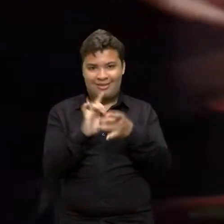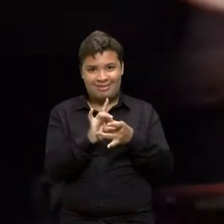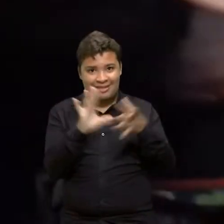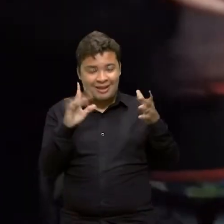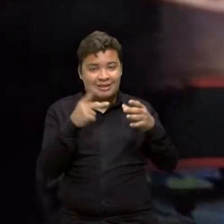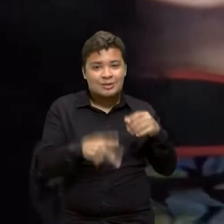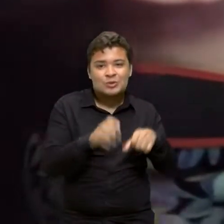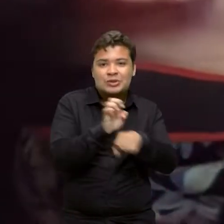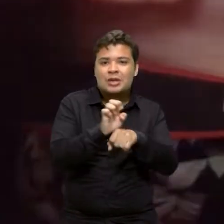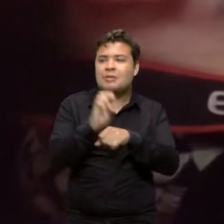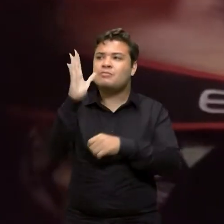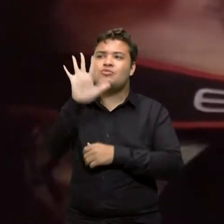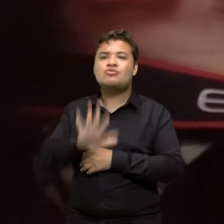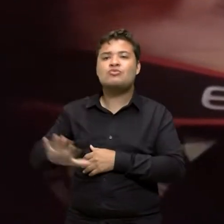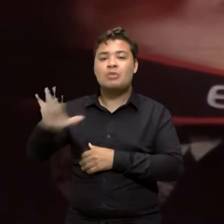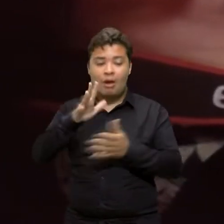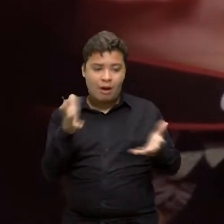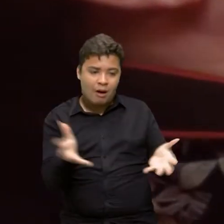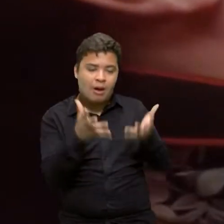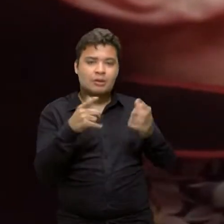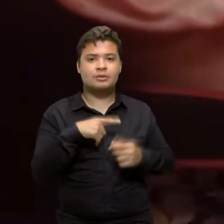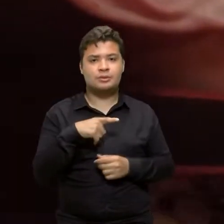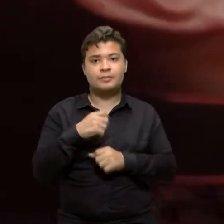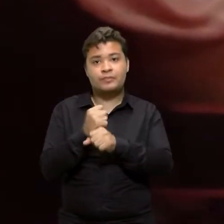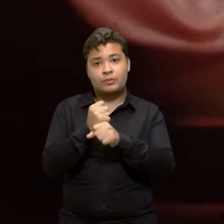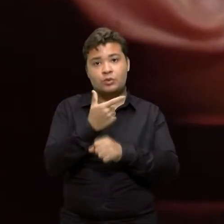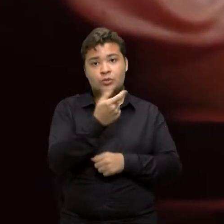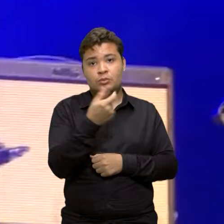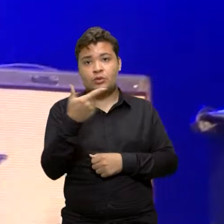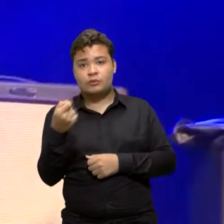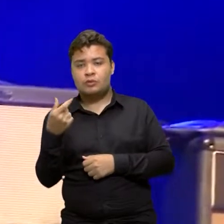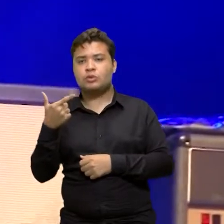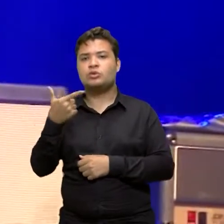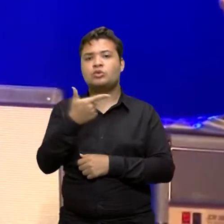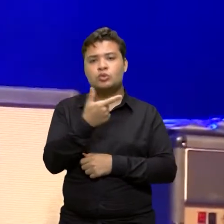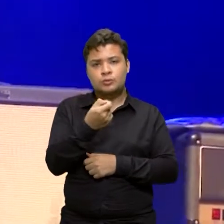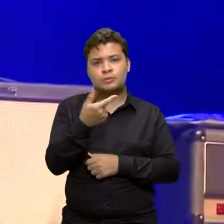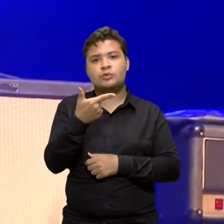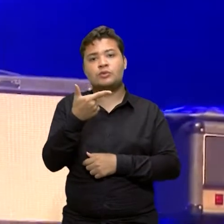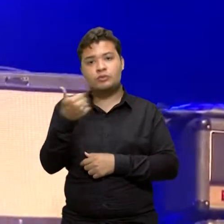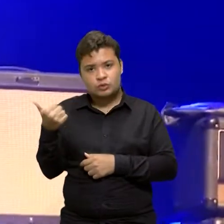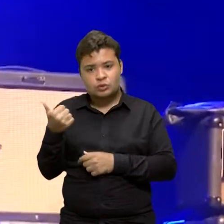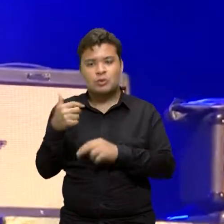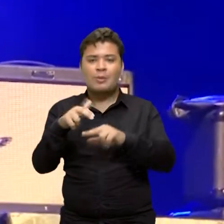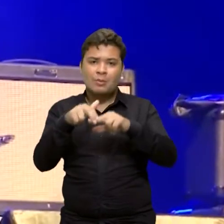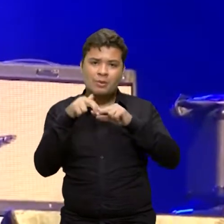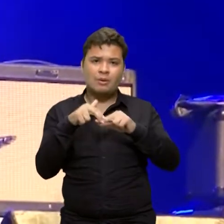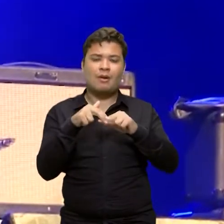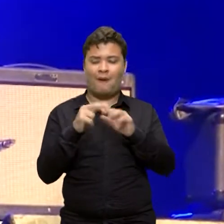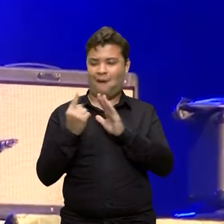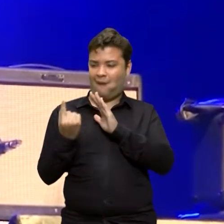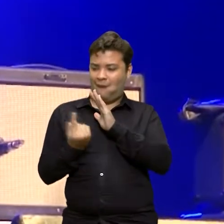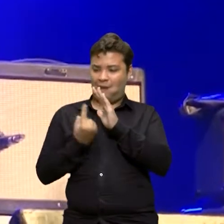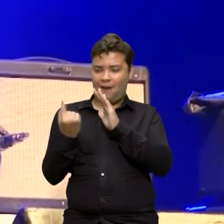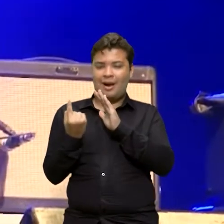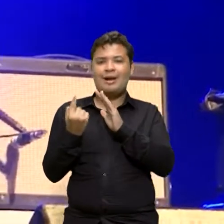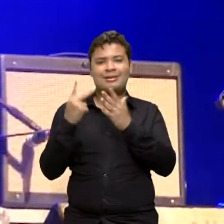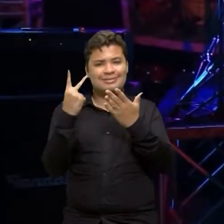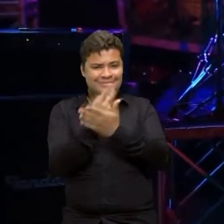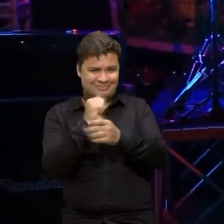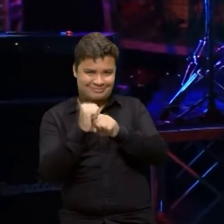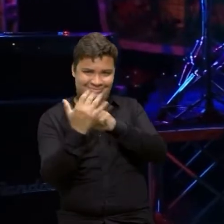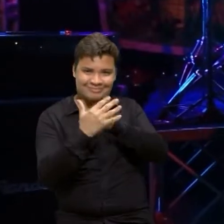todo o país. Durante os anos de 2020 e 2021, por causa do isolamento social provocado pela pandemia